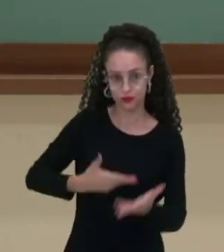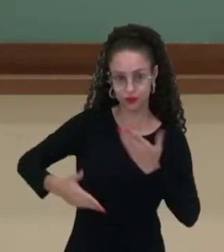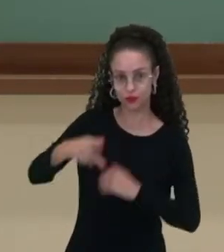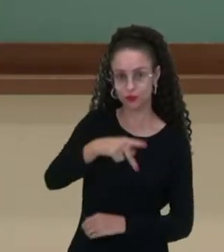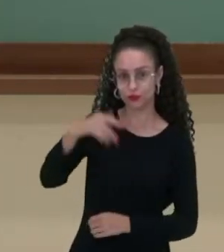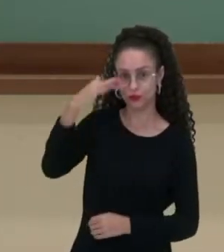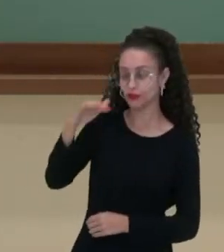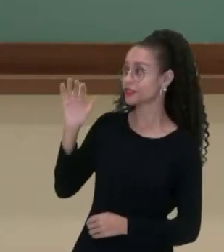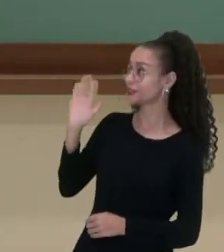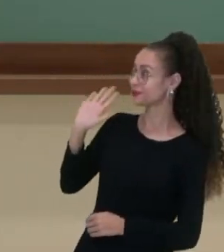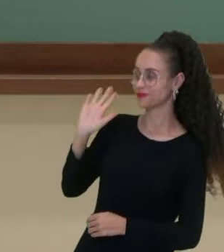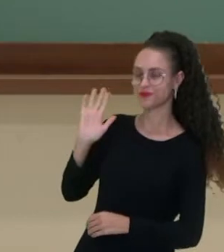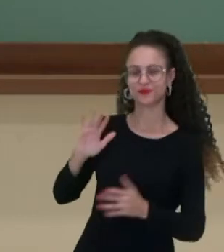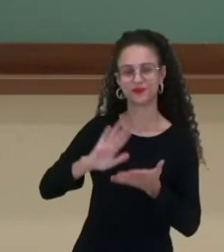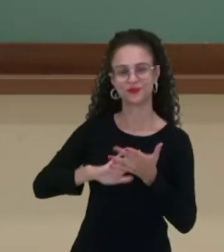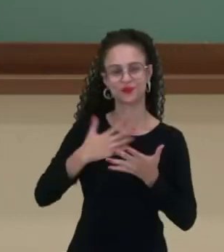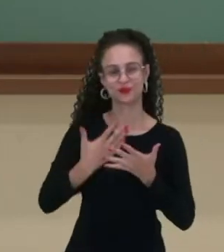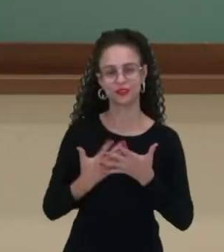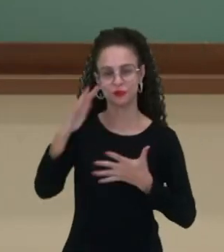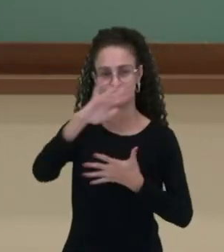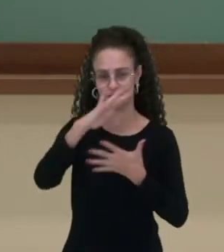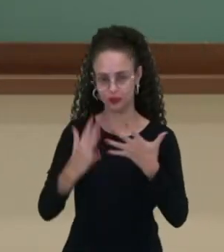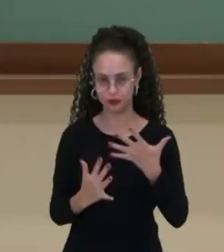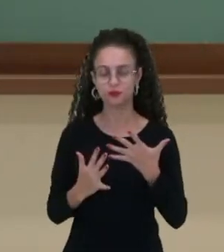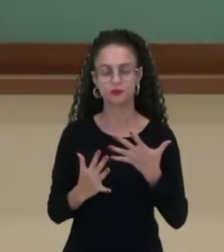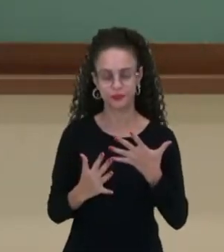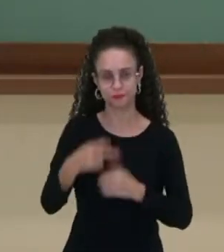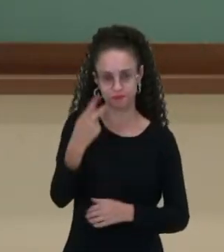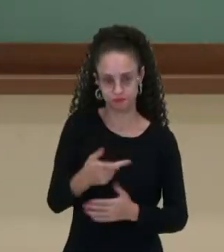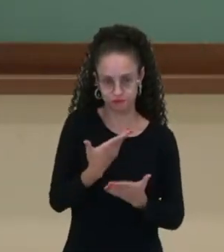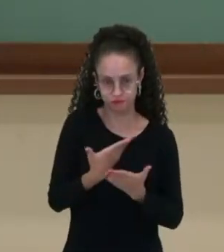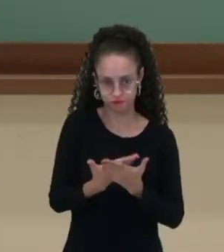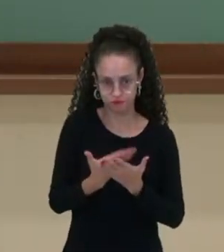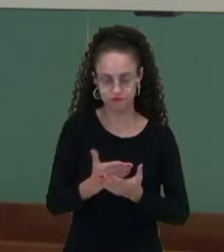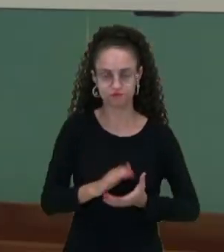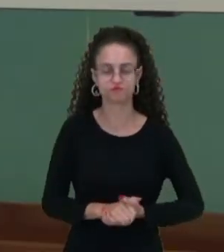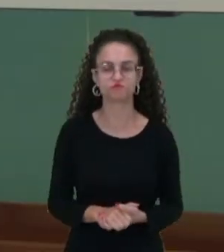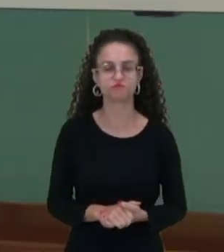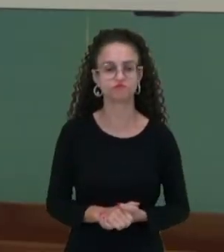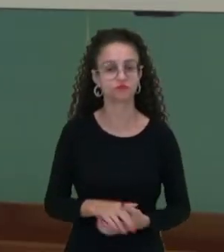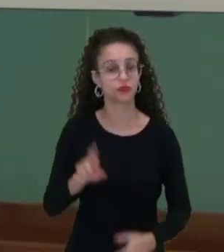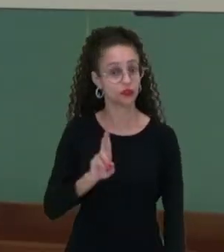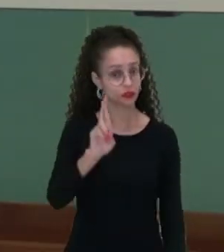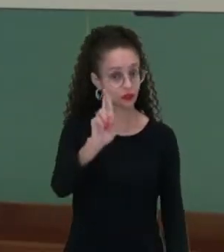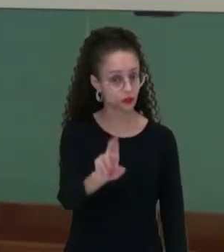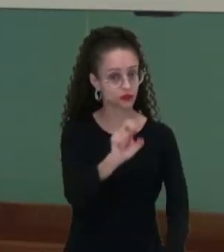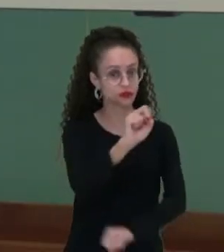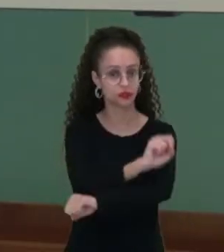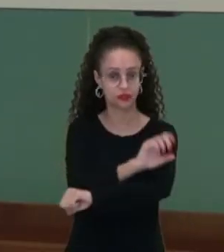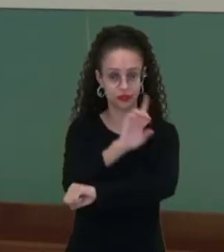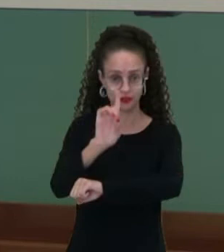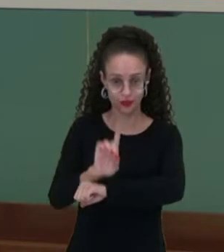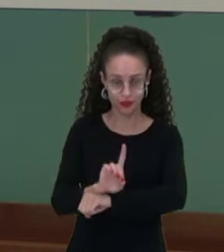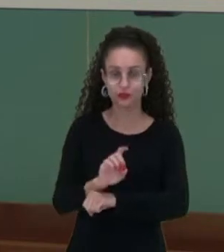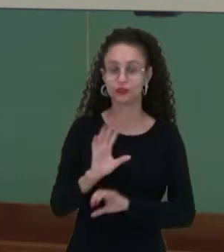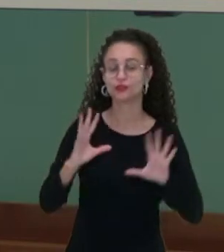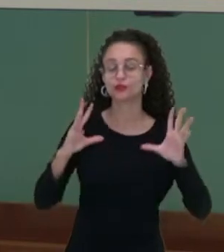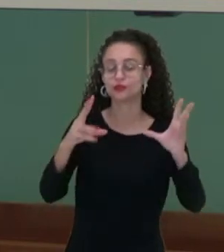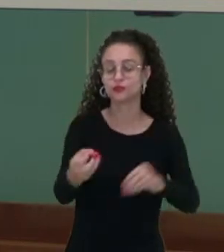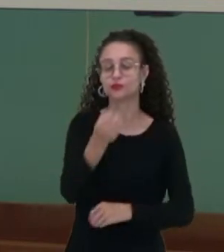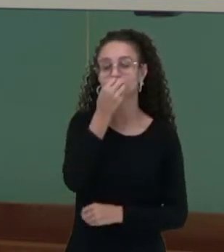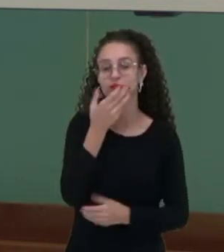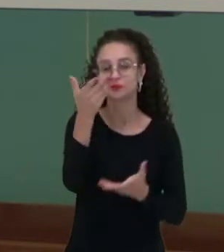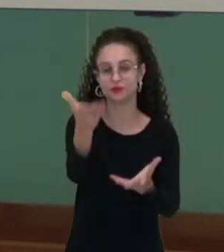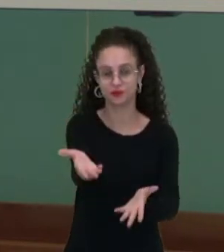professora Viviana, fazendo a interpretação de Libras desta aula. Em nome da Secretaria da Educação do Estado do Paraná, sejam todos